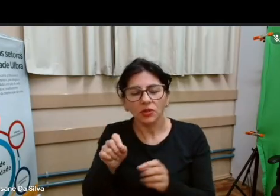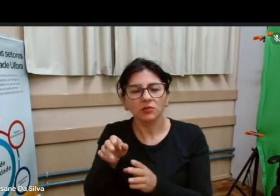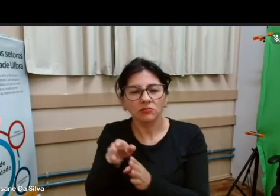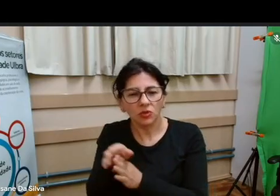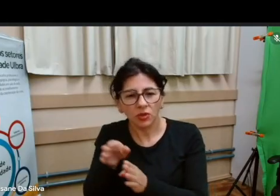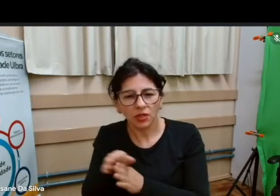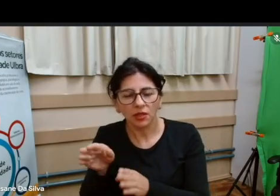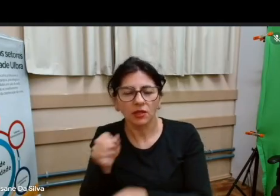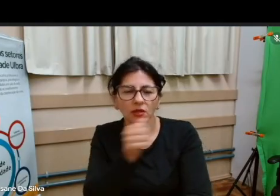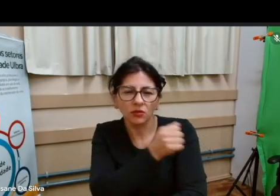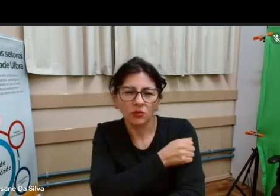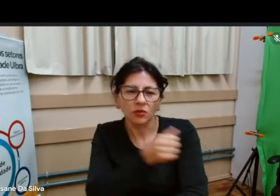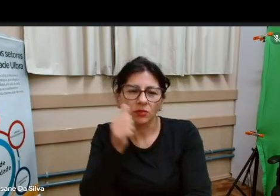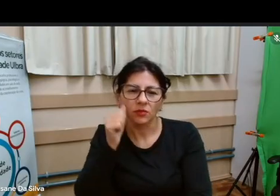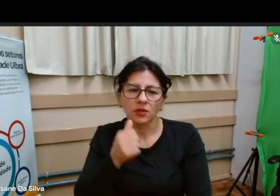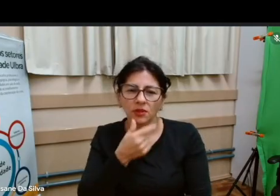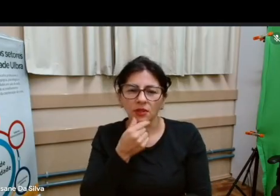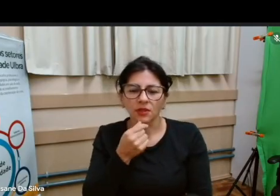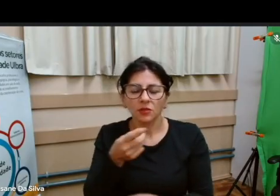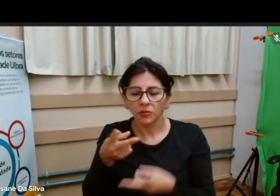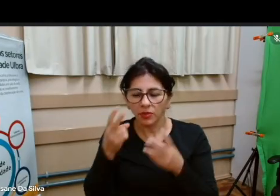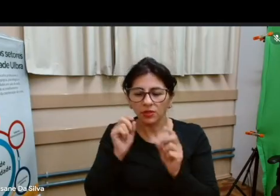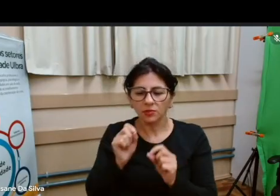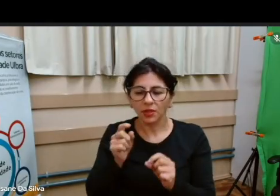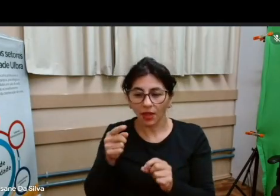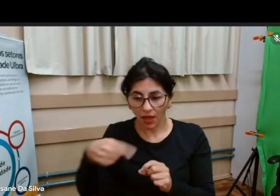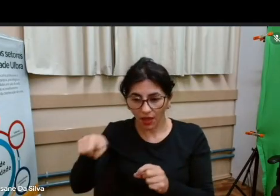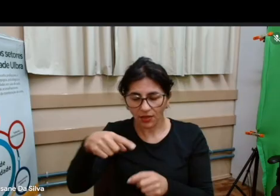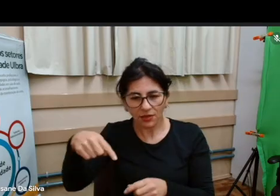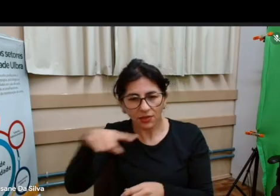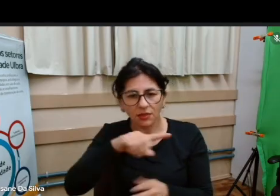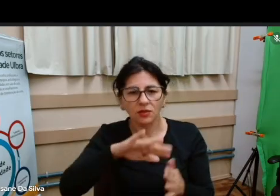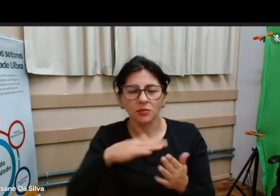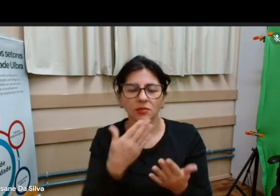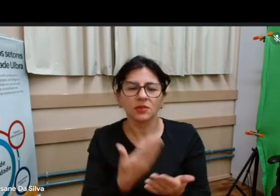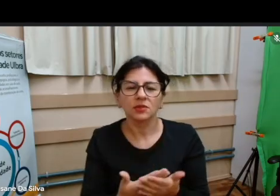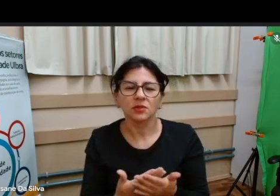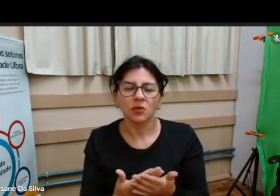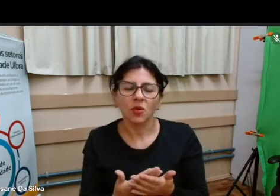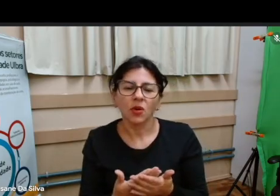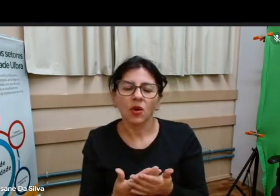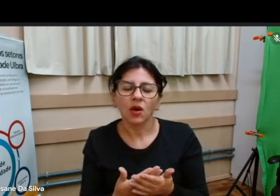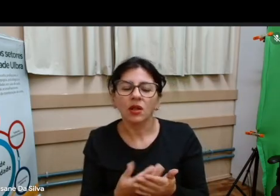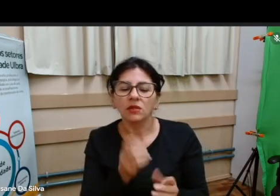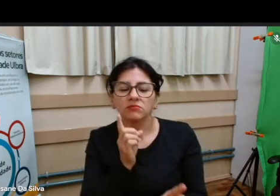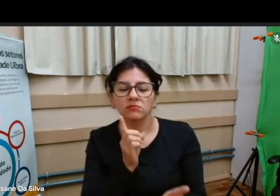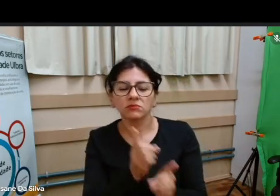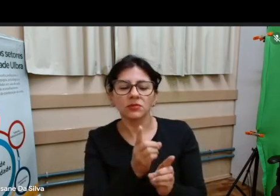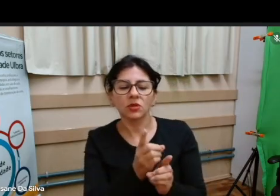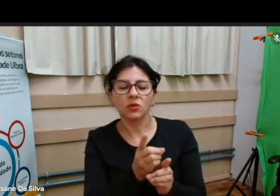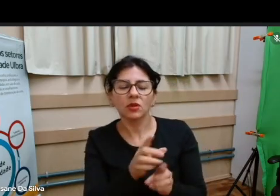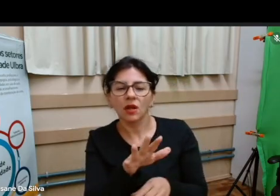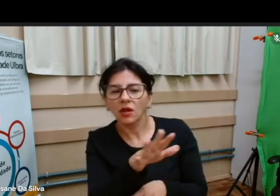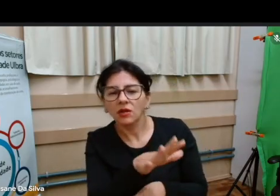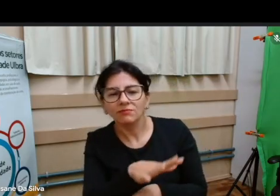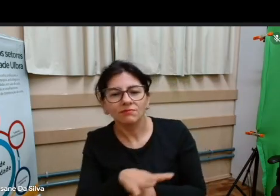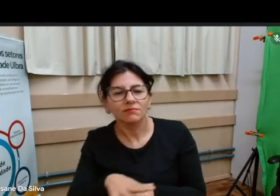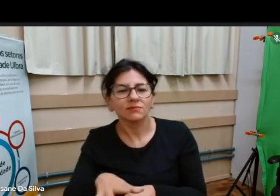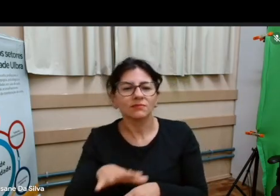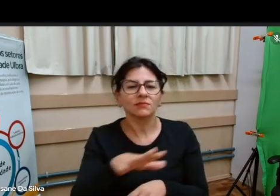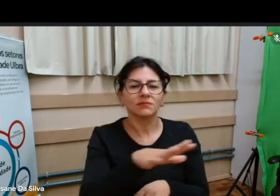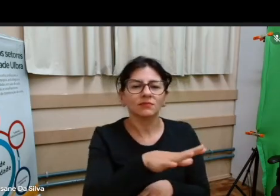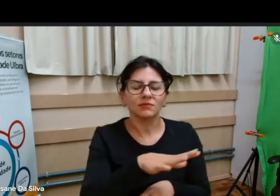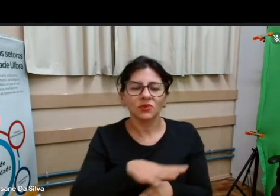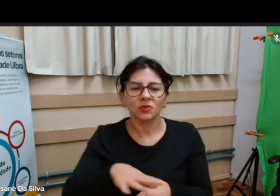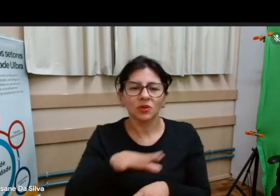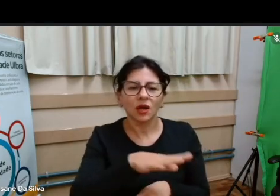eh que iam pras escolas eh e encontravam um universo que a formação acadêmica